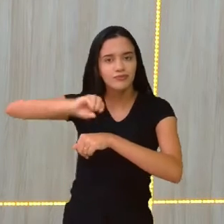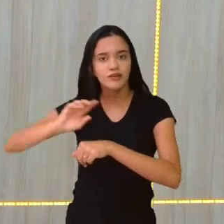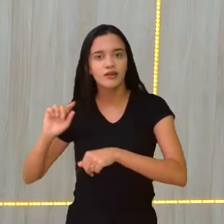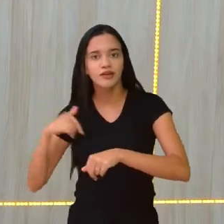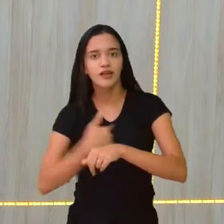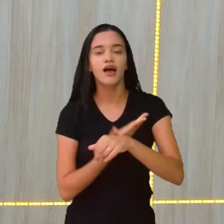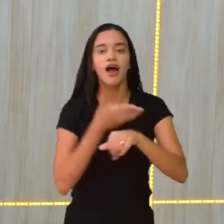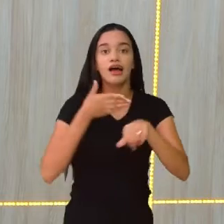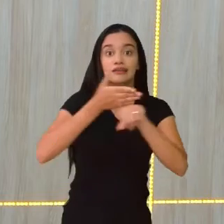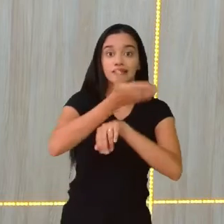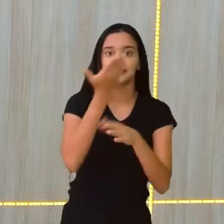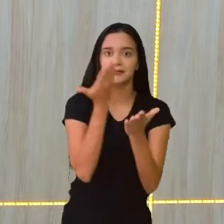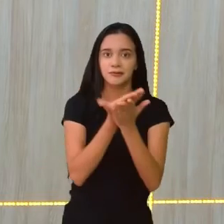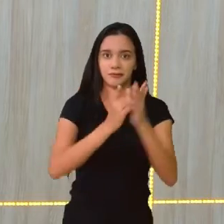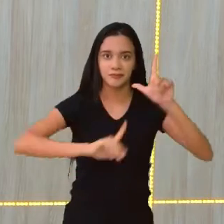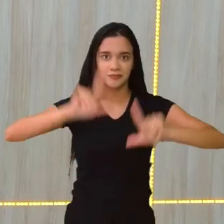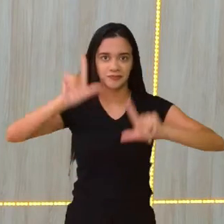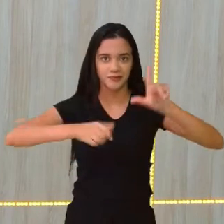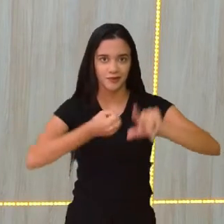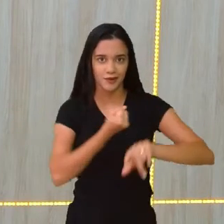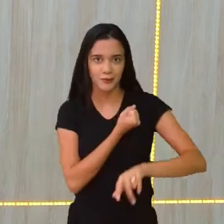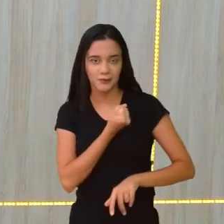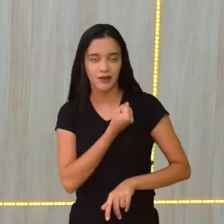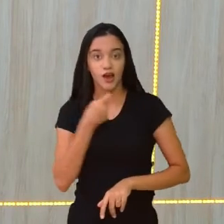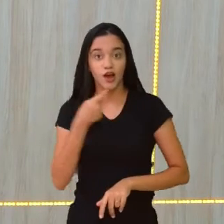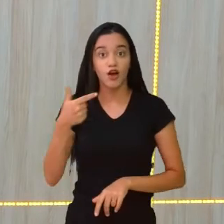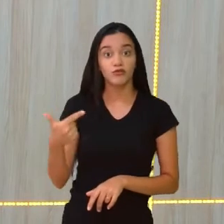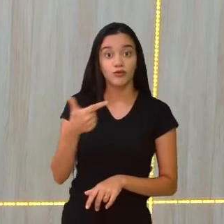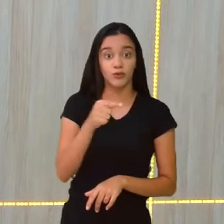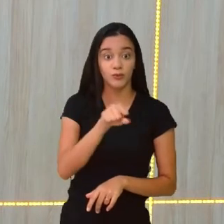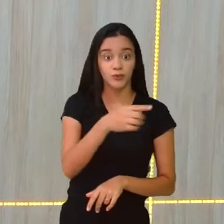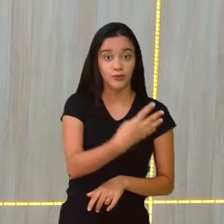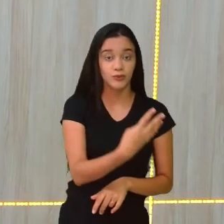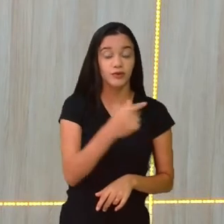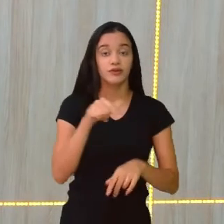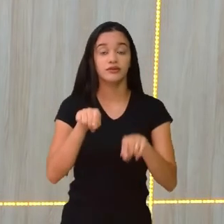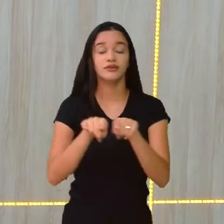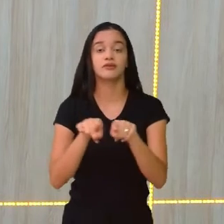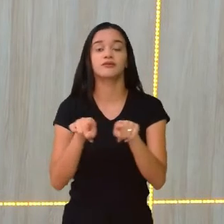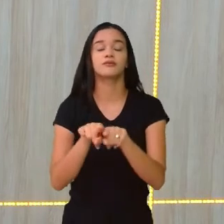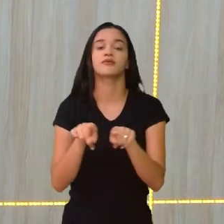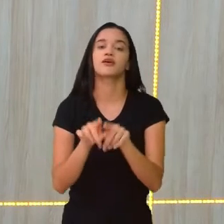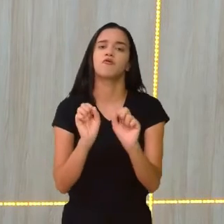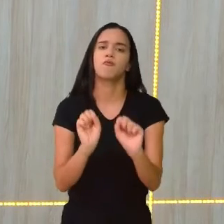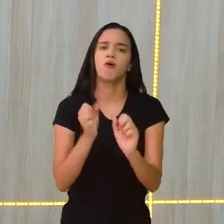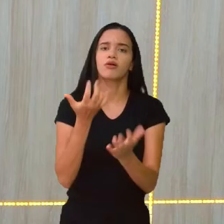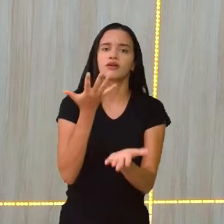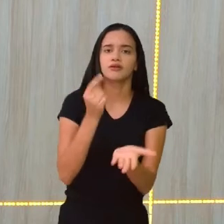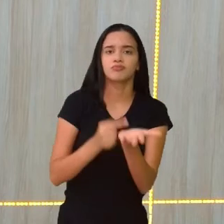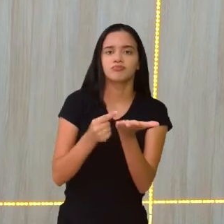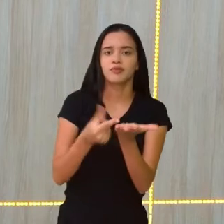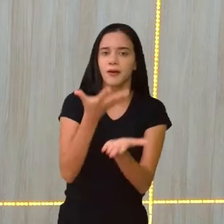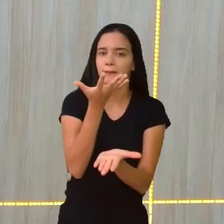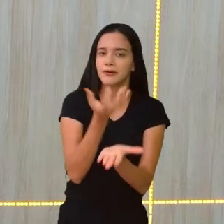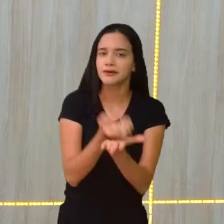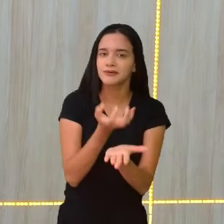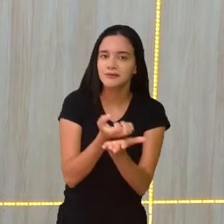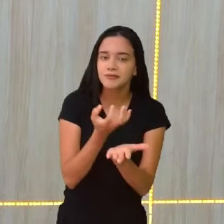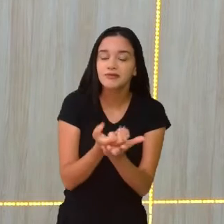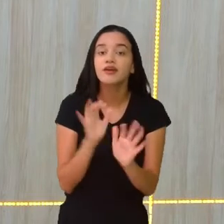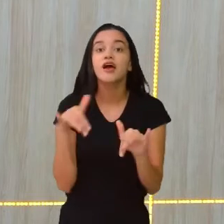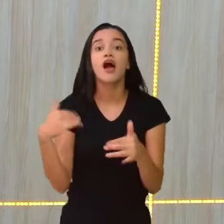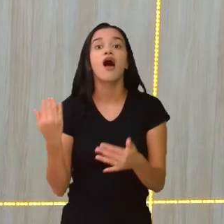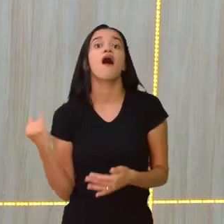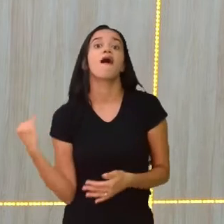nossas aulas na TV Nova, no canal 22.4. Vocês também podem baixar o aplicativo. Então, é